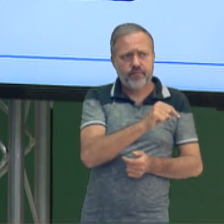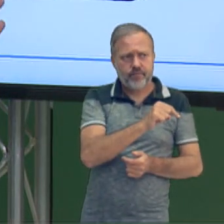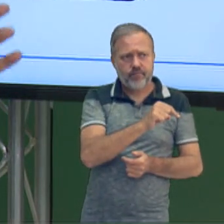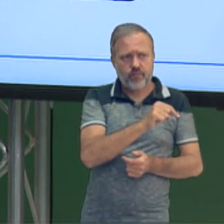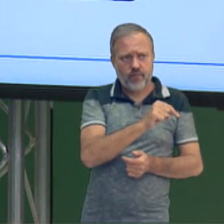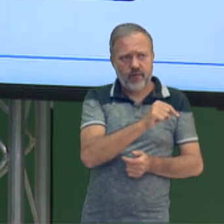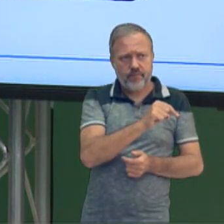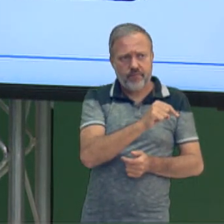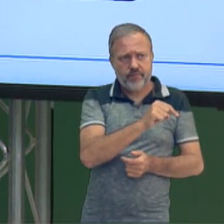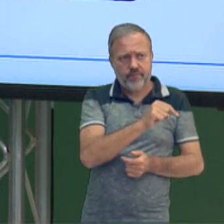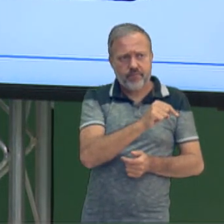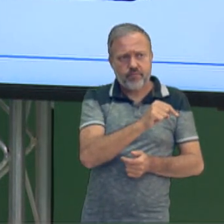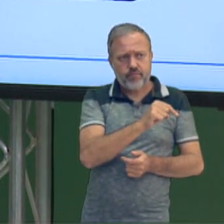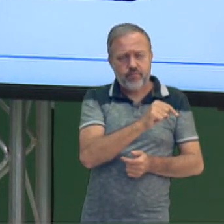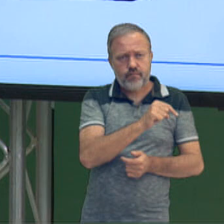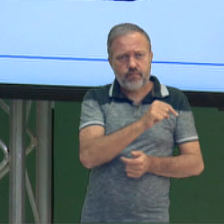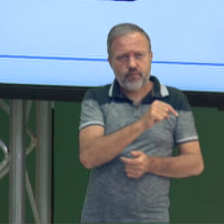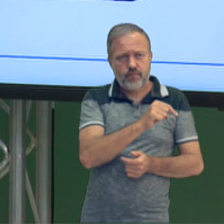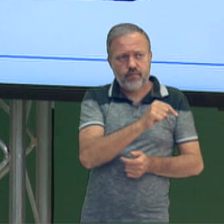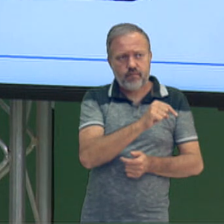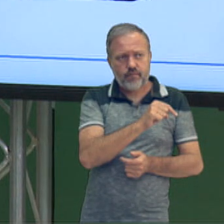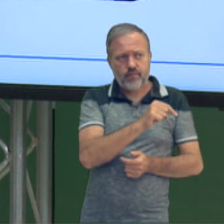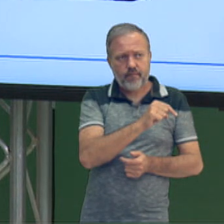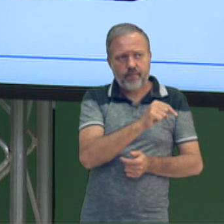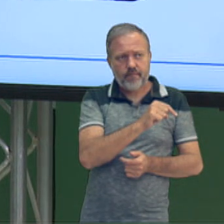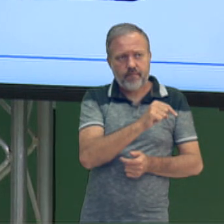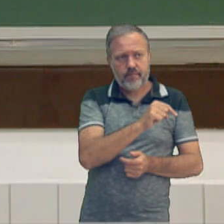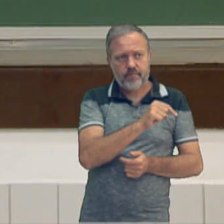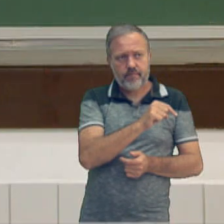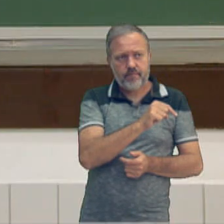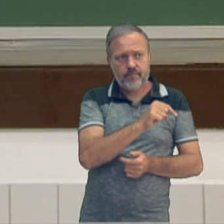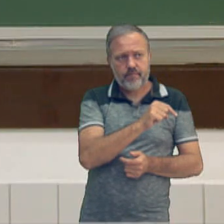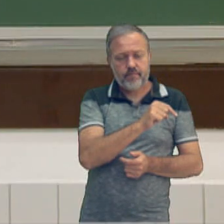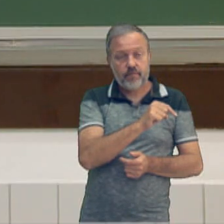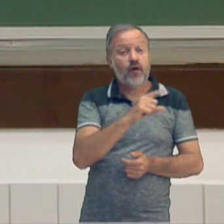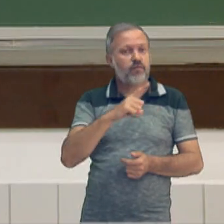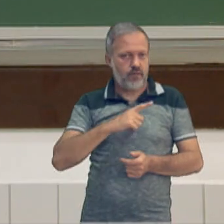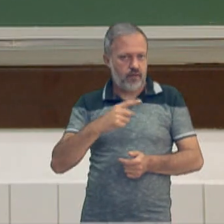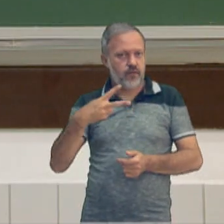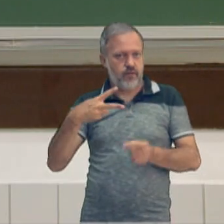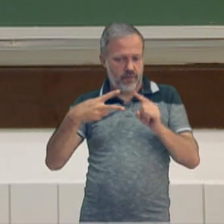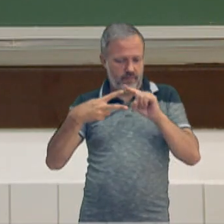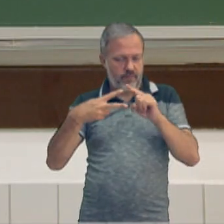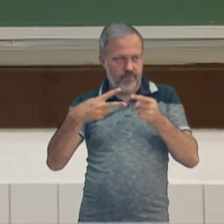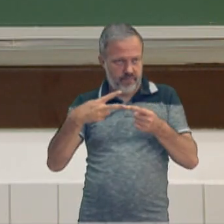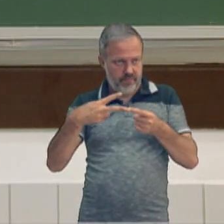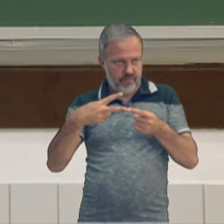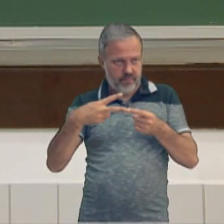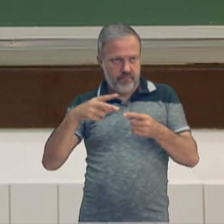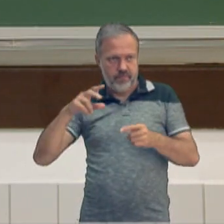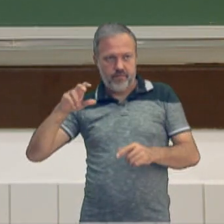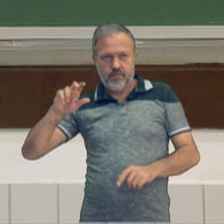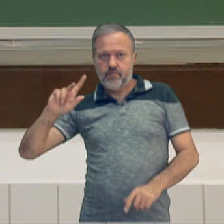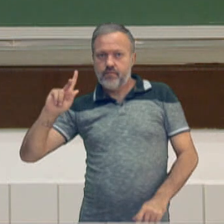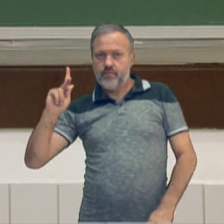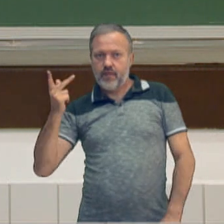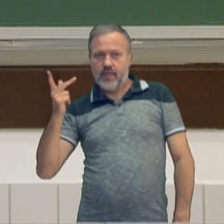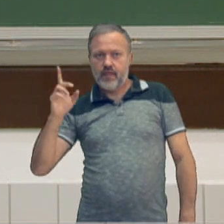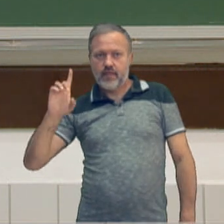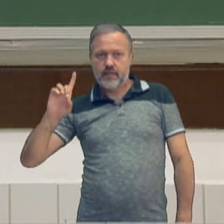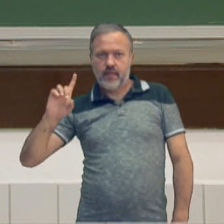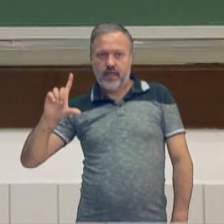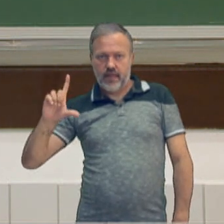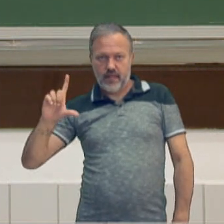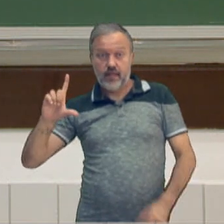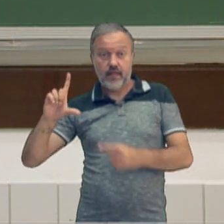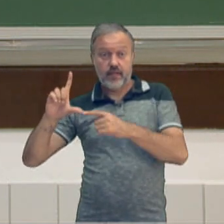leva junto pelo sangue o colesterol ruim. Tá? Então, tem esses dois tipos de colesterol. E a gente tem que saber que o nosso bonzinho aqui é